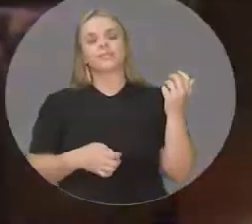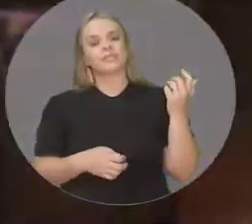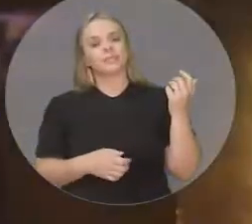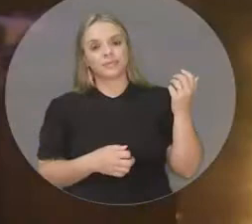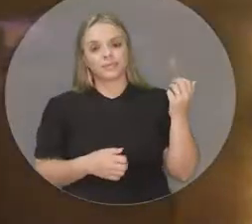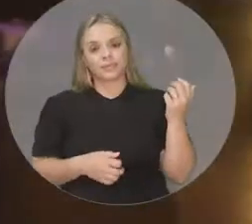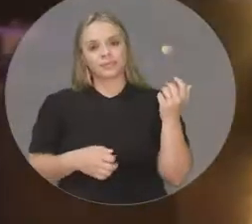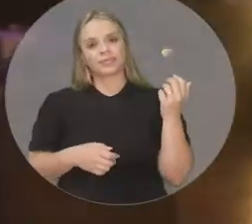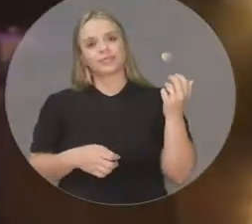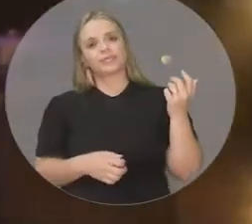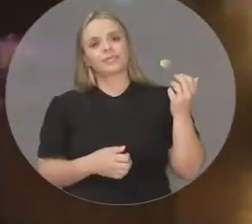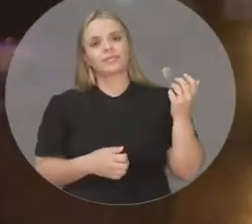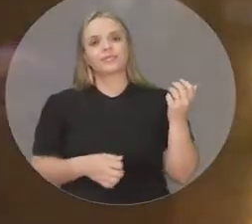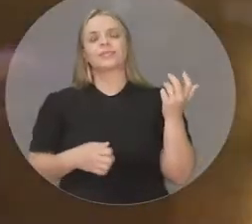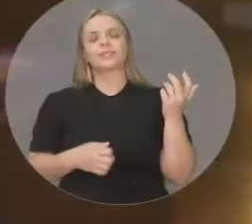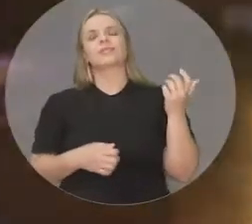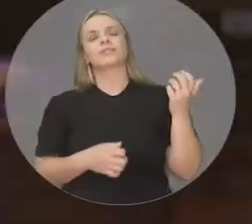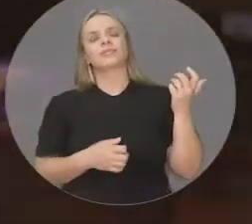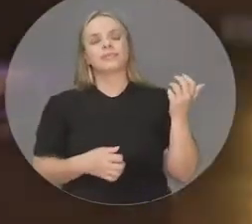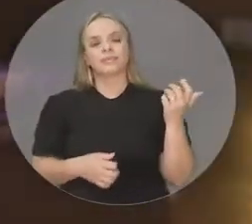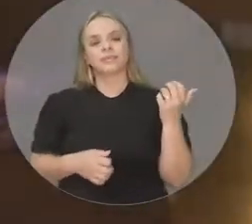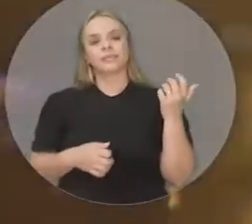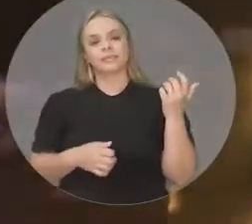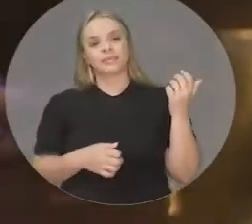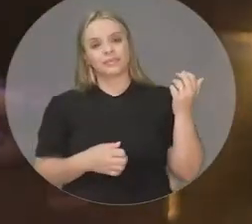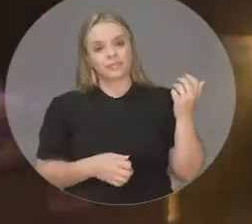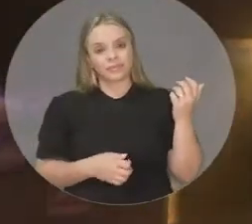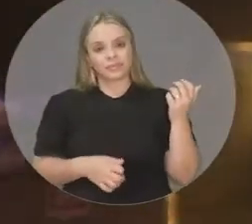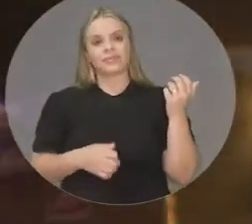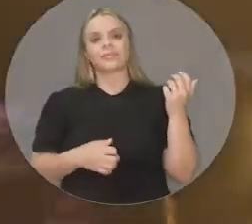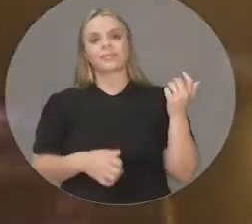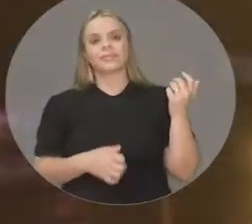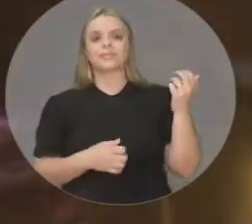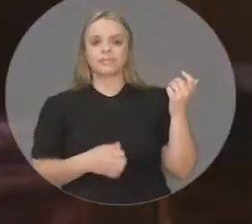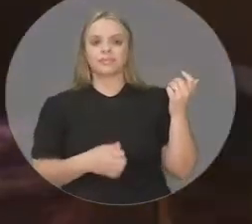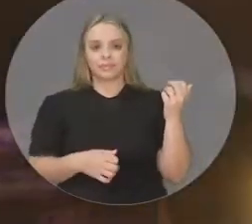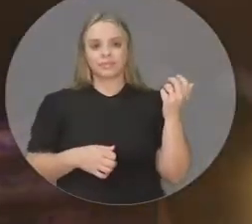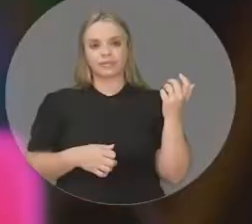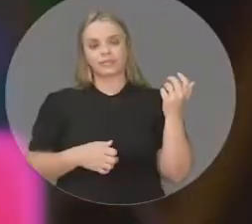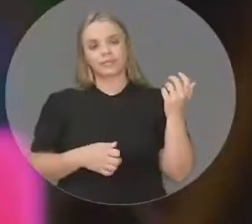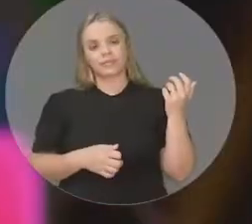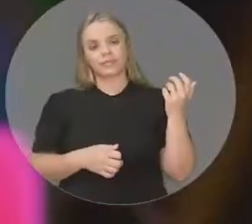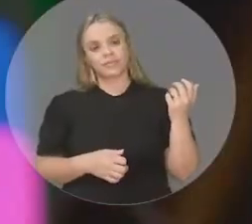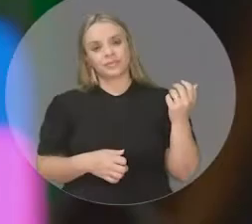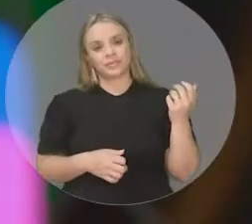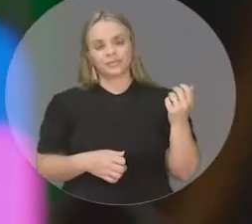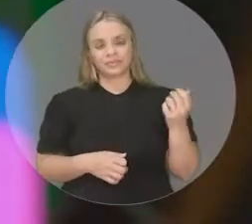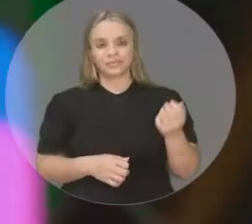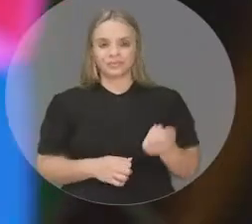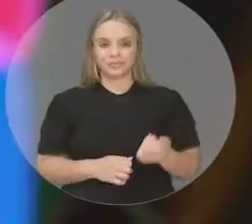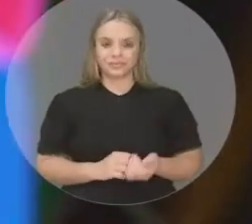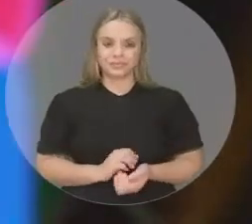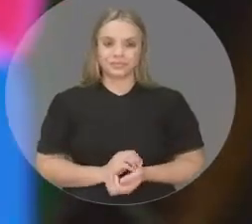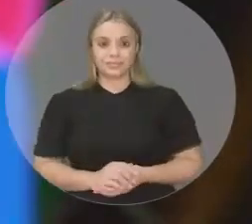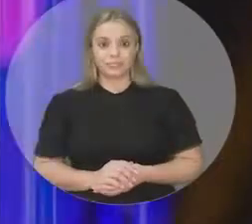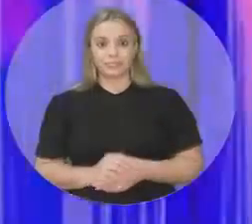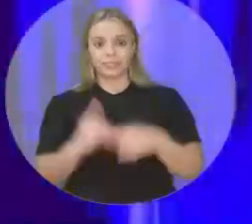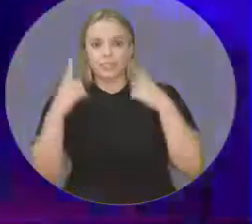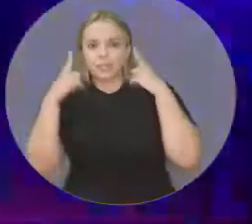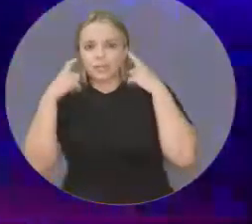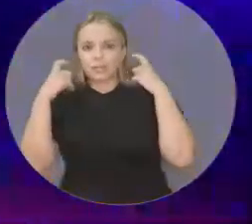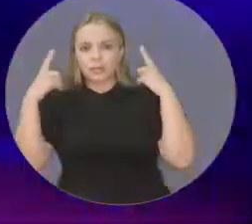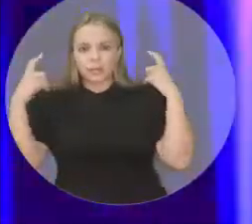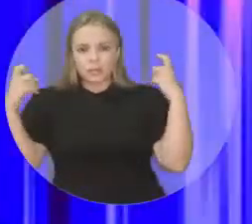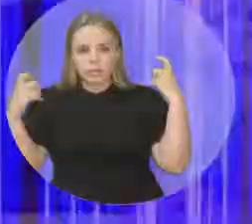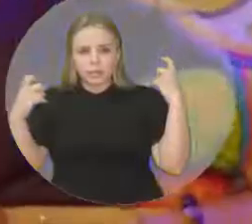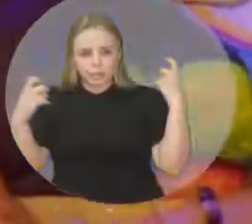A combinação da viola de coxo com a guitarra, do mocho com a bateria. Confere aí um pouco mais da fusão do siriri com o rock